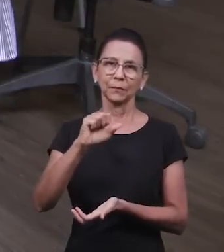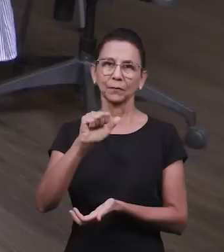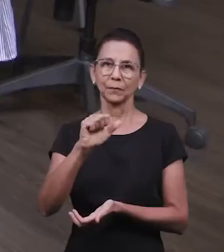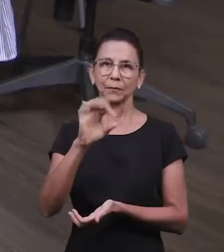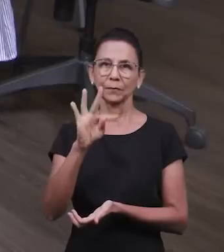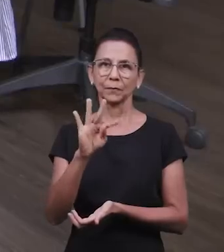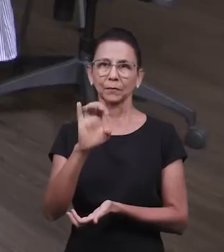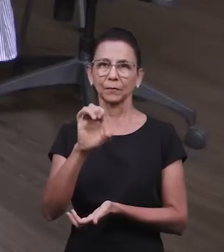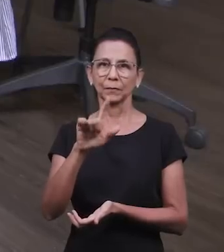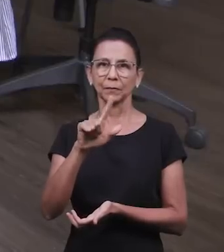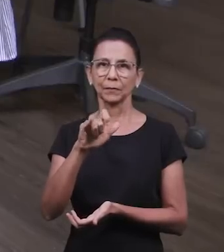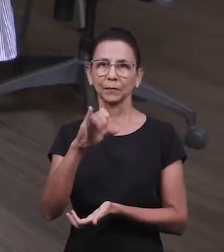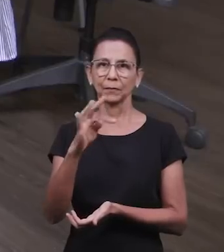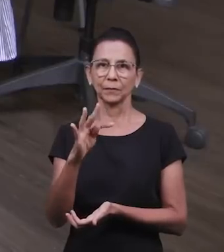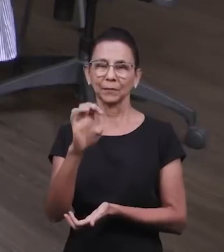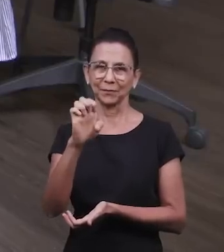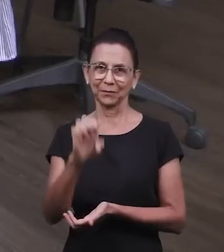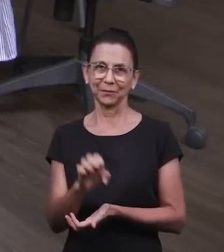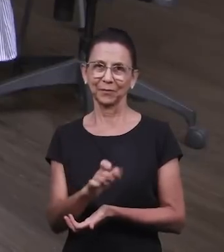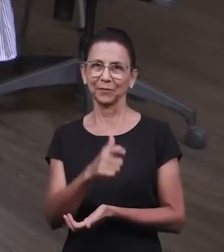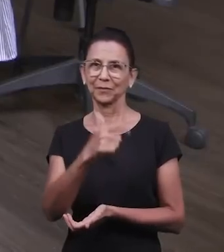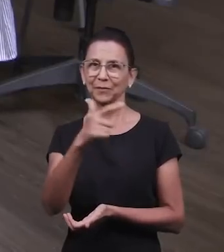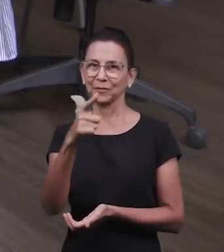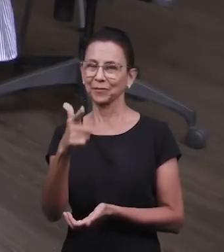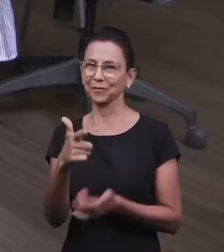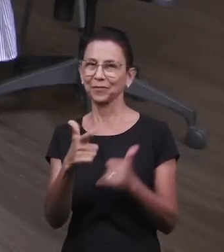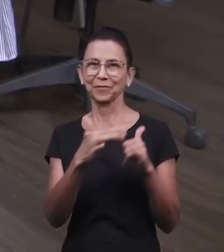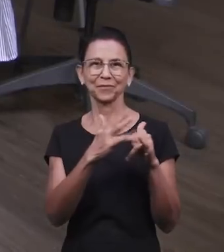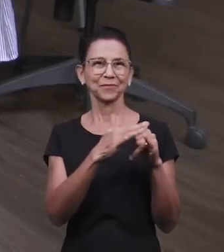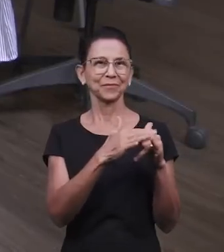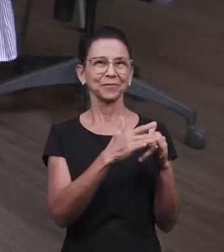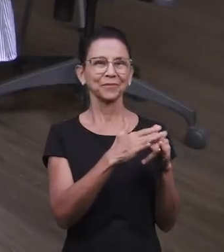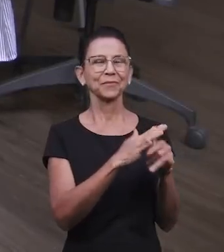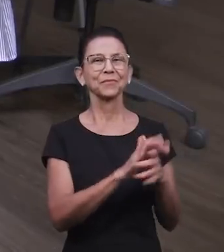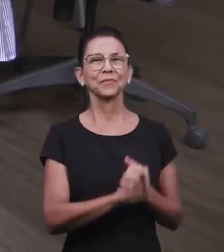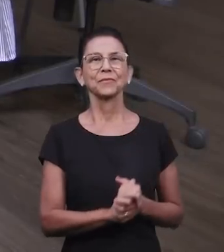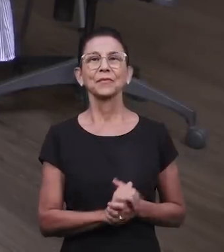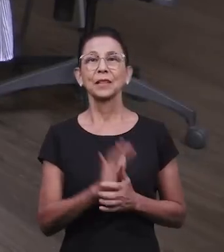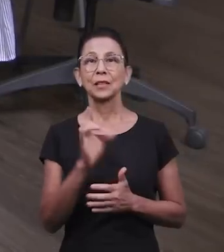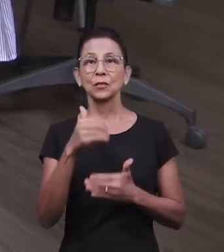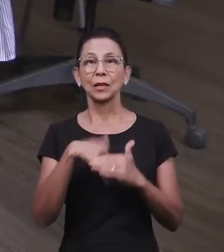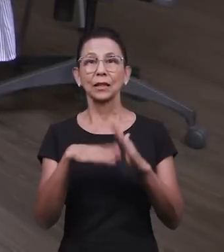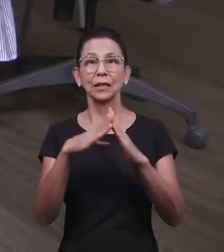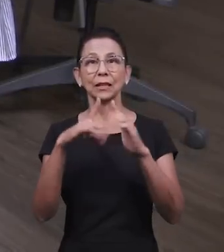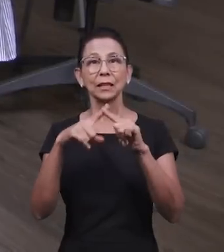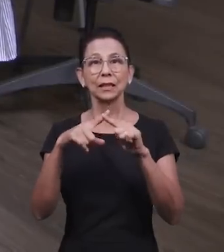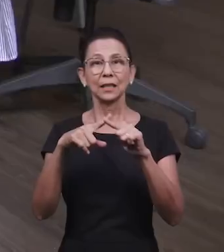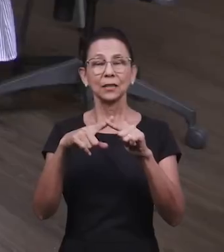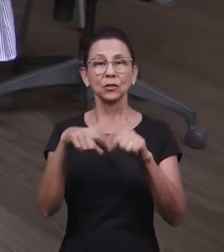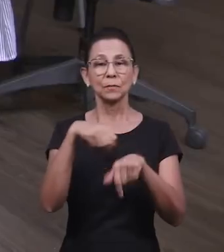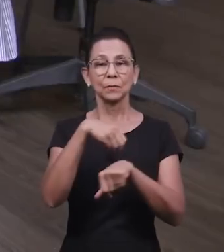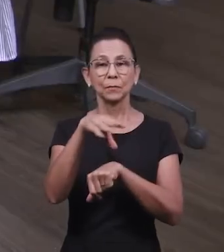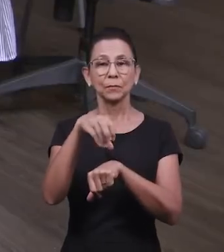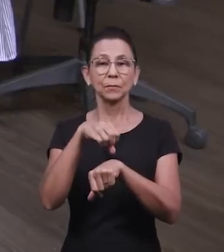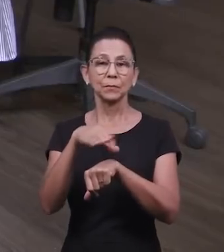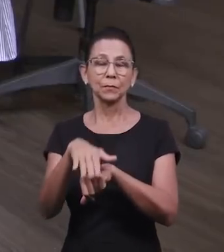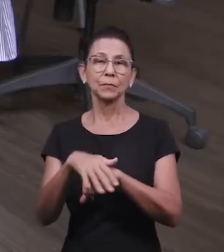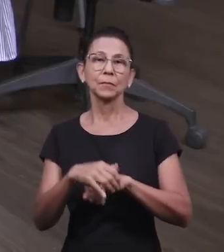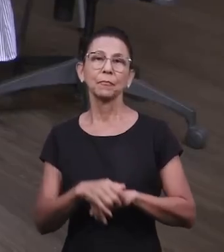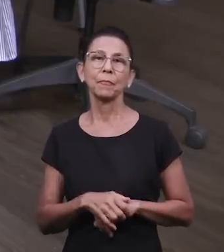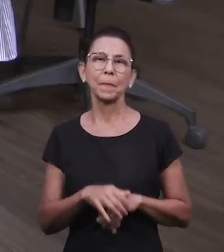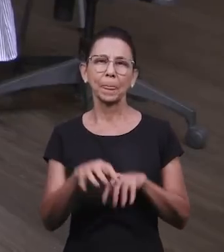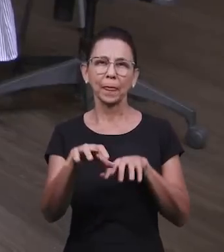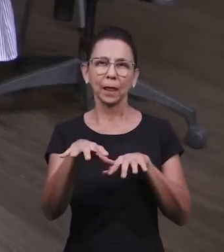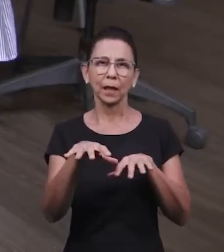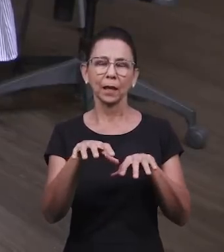era YouTube ainda. O YouTube começou durante a pandemia. Nas igrejas, né? Nas igrejas. E a gente começou a gravar cultos porque há igrejas em lugares remotos